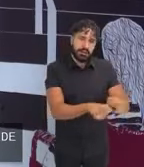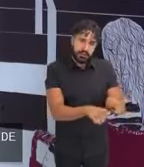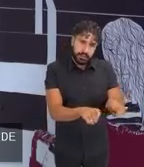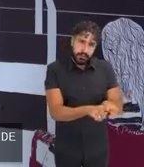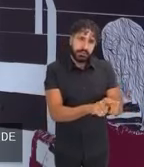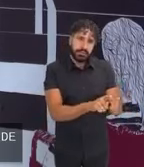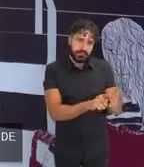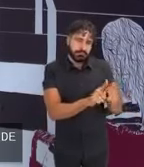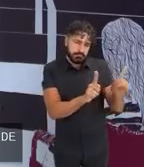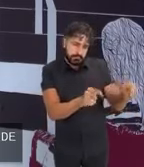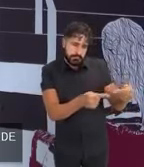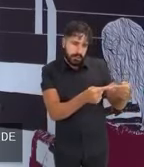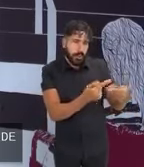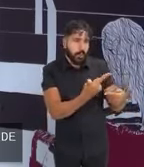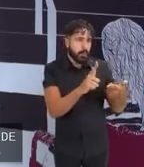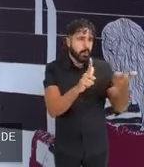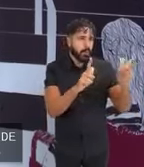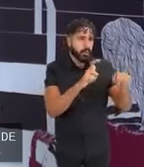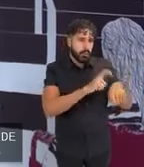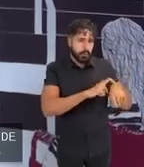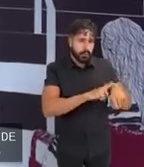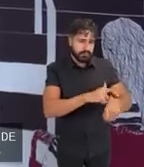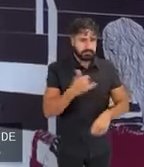em outras fases da vida.